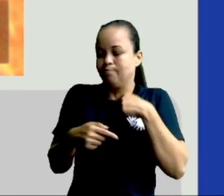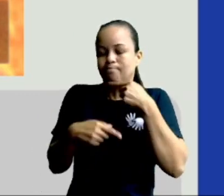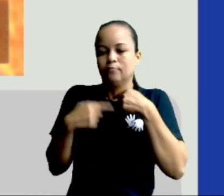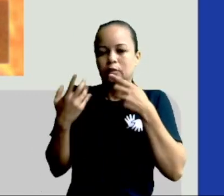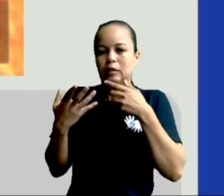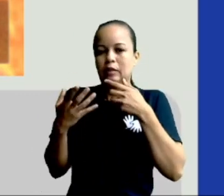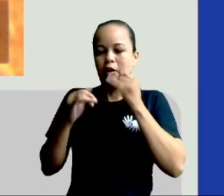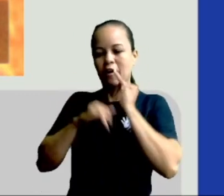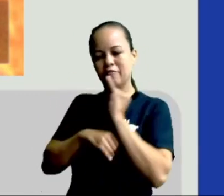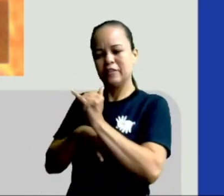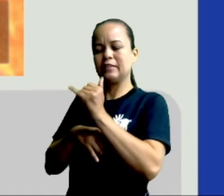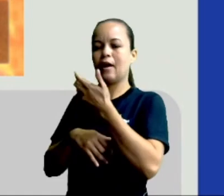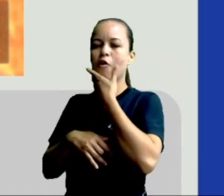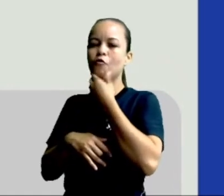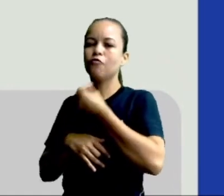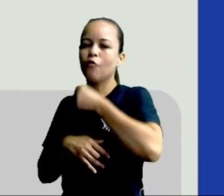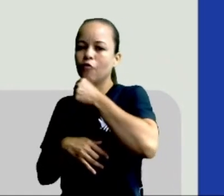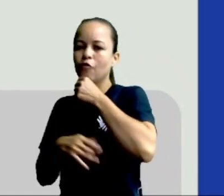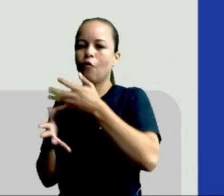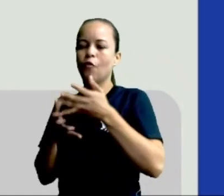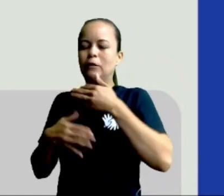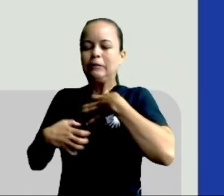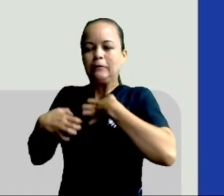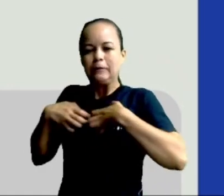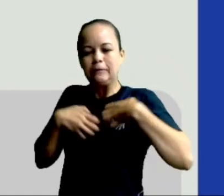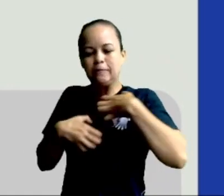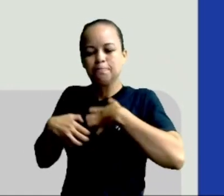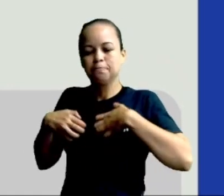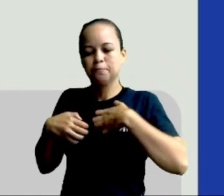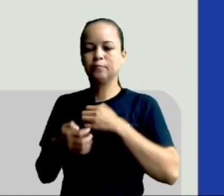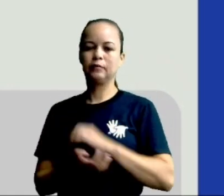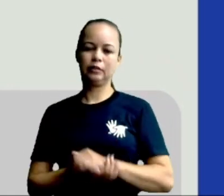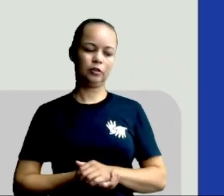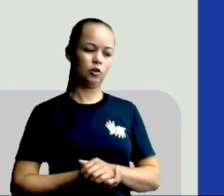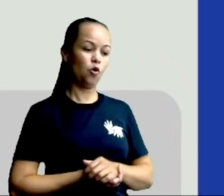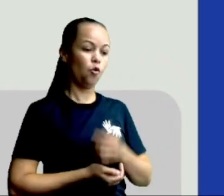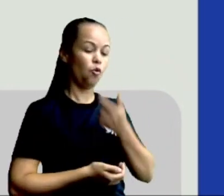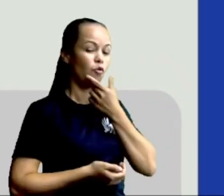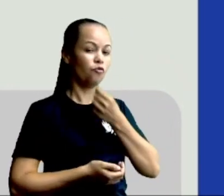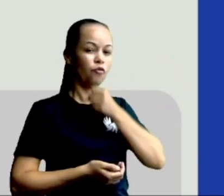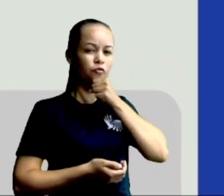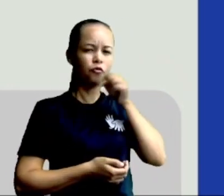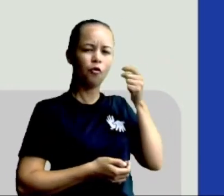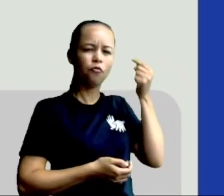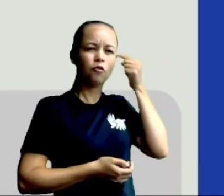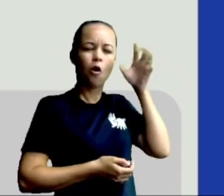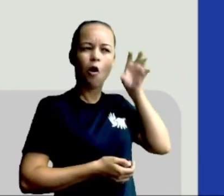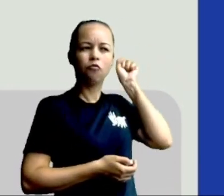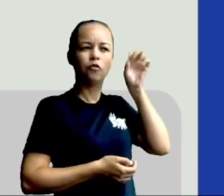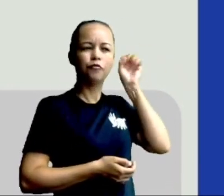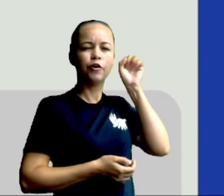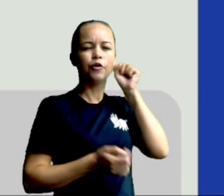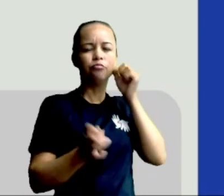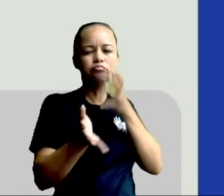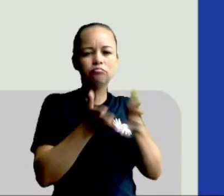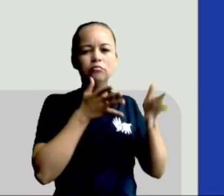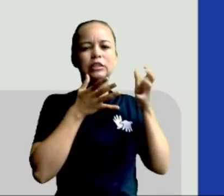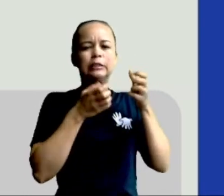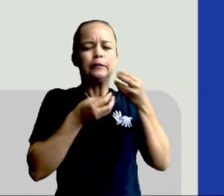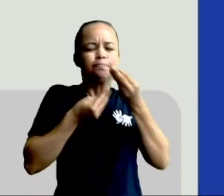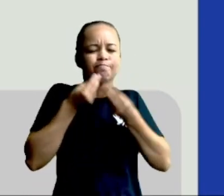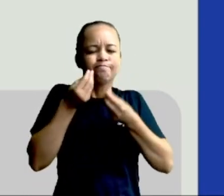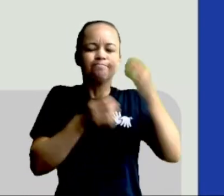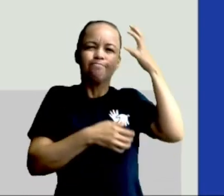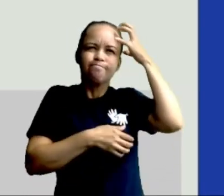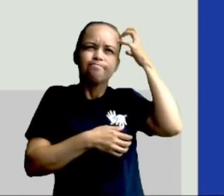ao avô o motivo da agonia. O avô ouviu tudo, pensou, mastigou o vento,